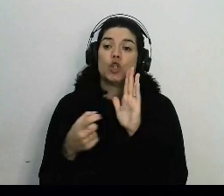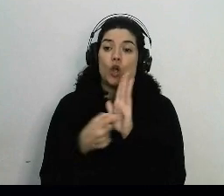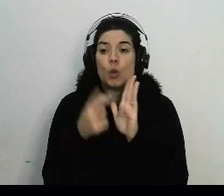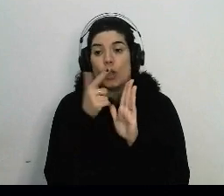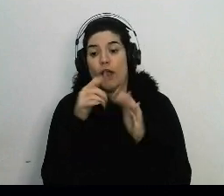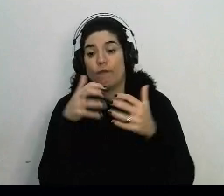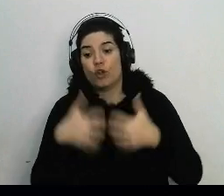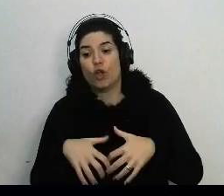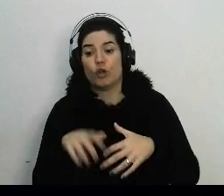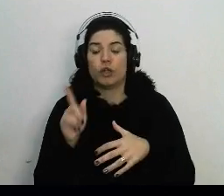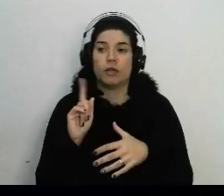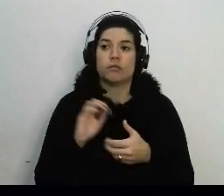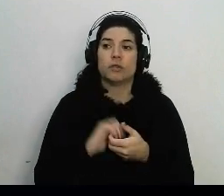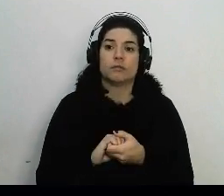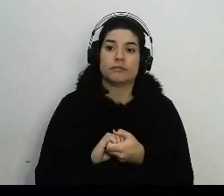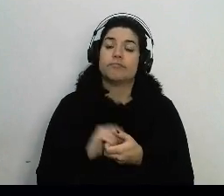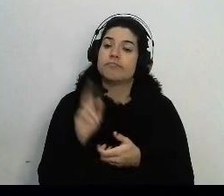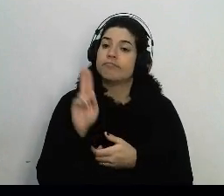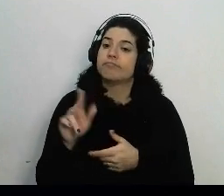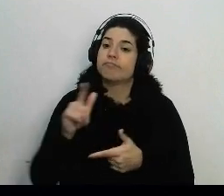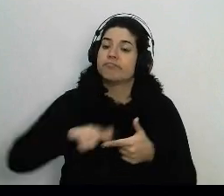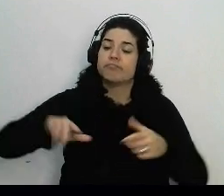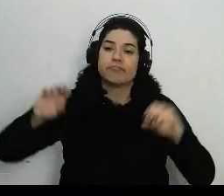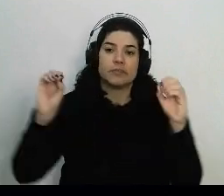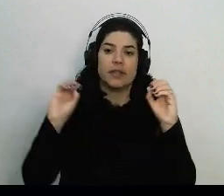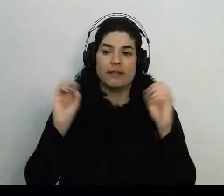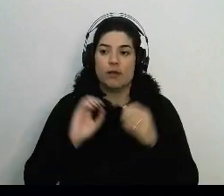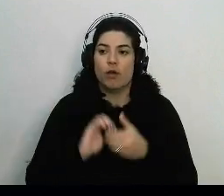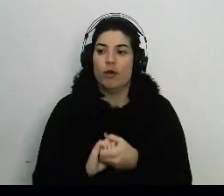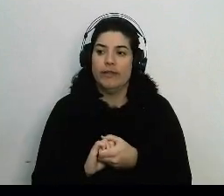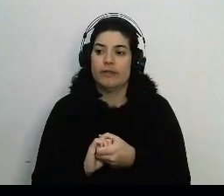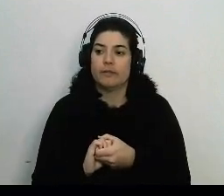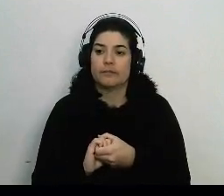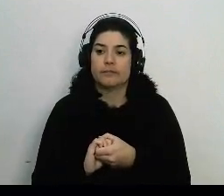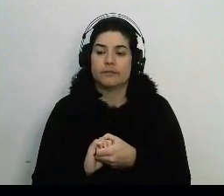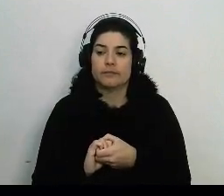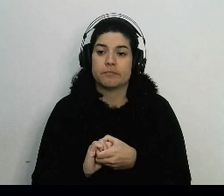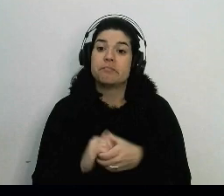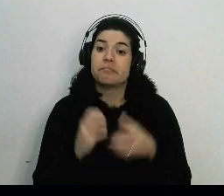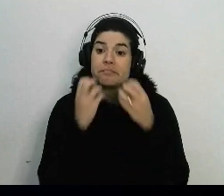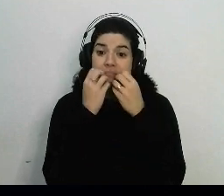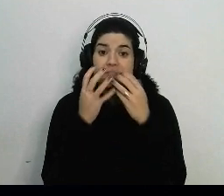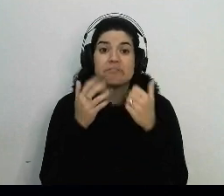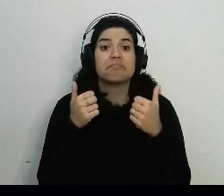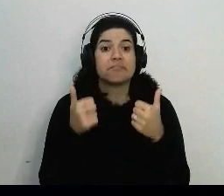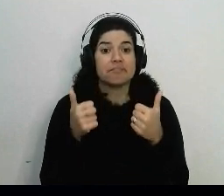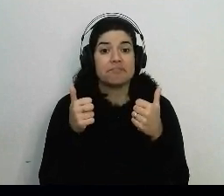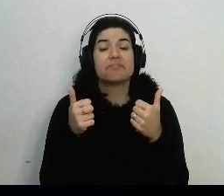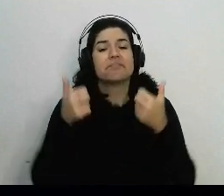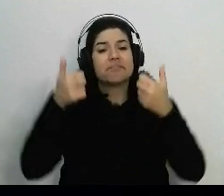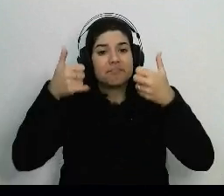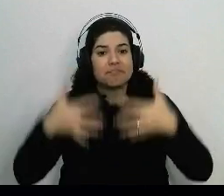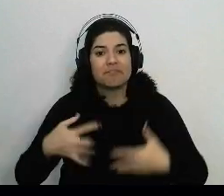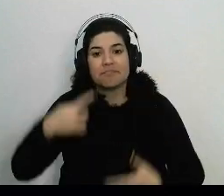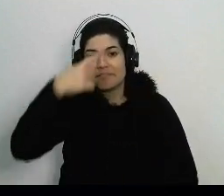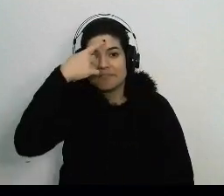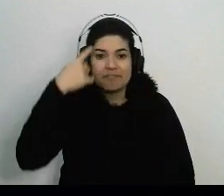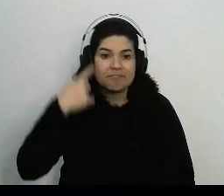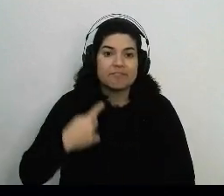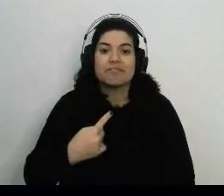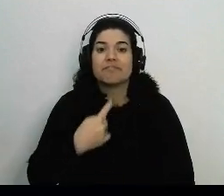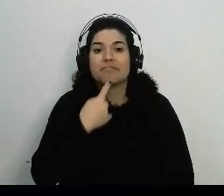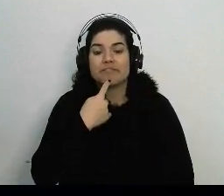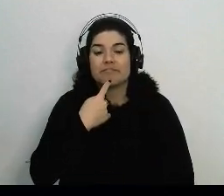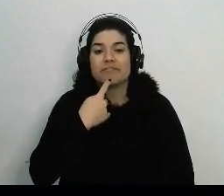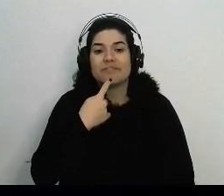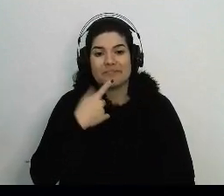o usuário não vai ter problema na ponta. Bom, era isso que eu tinha para trazer para vocês nesses 30 minutos. De novo, eu sou Isaac Felisberto